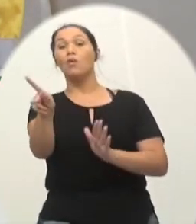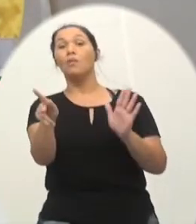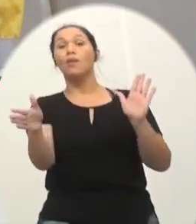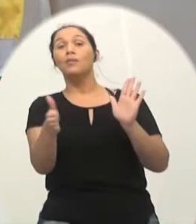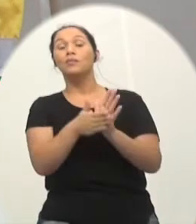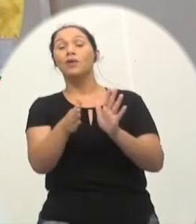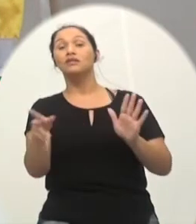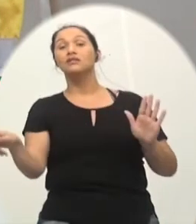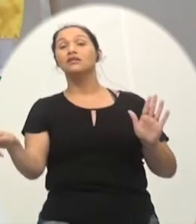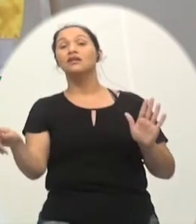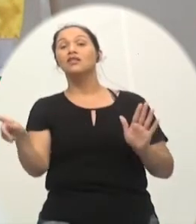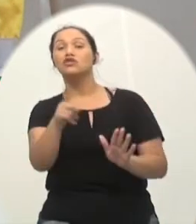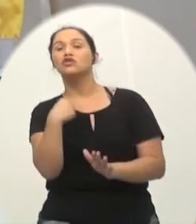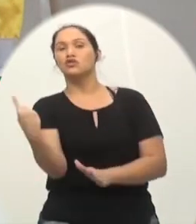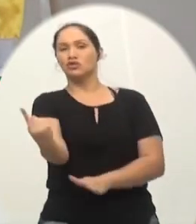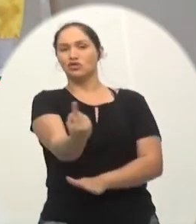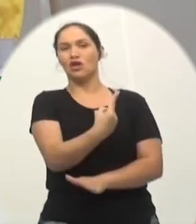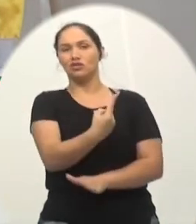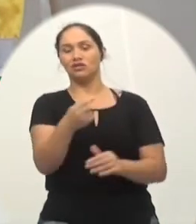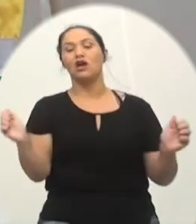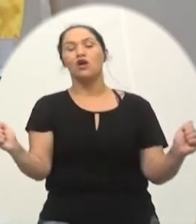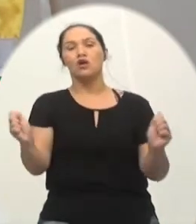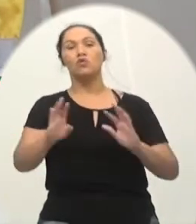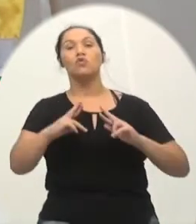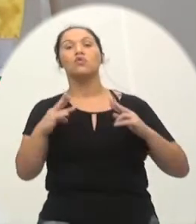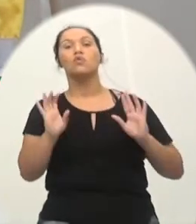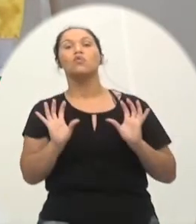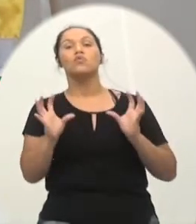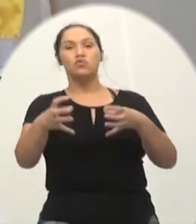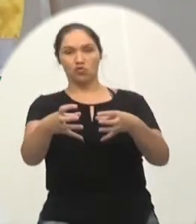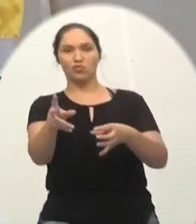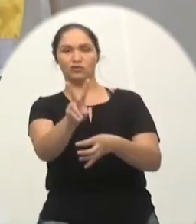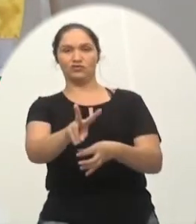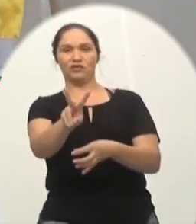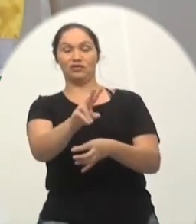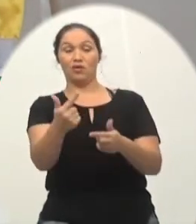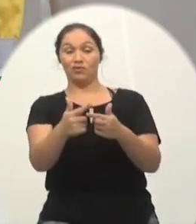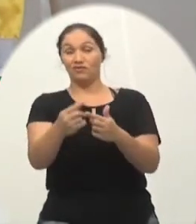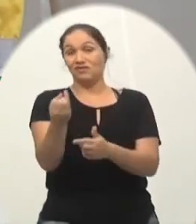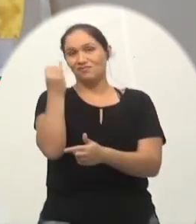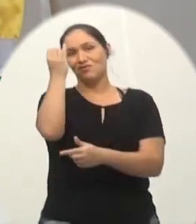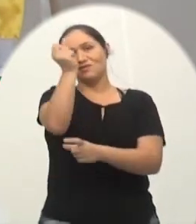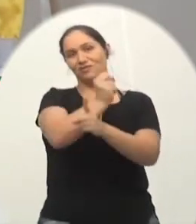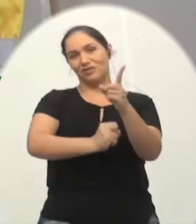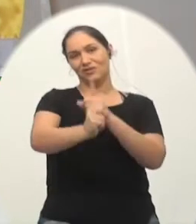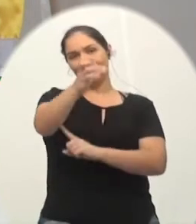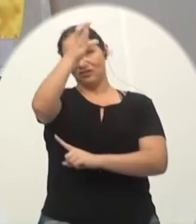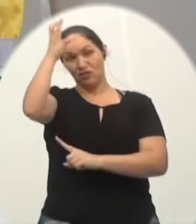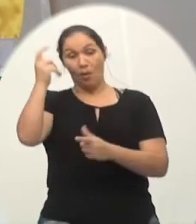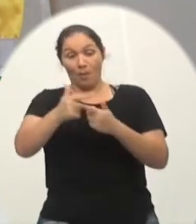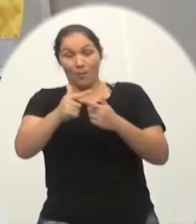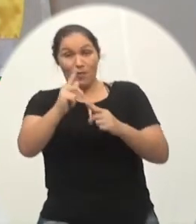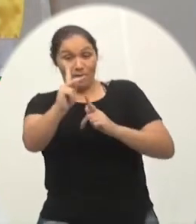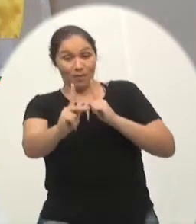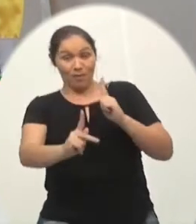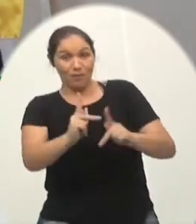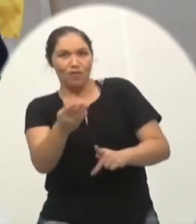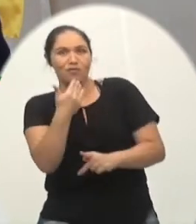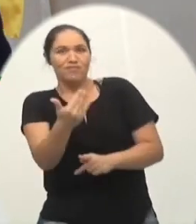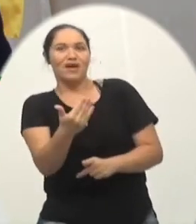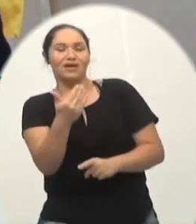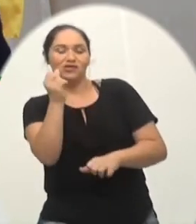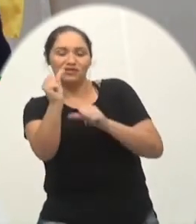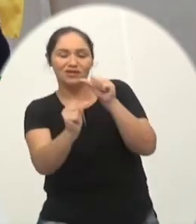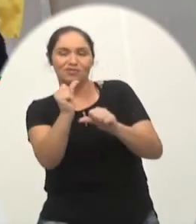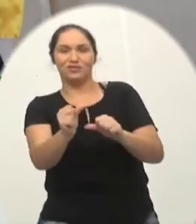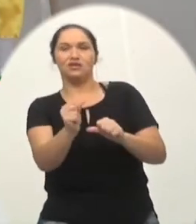nós vereadores, e eu acho que seria um gesto importante para a sociedade de Criciúma, que tanto pede pelas mudanças e pede que a gente faça